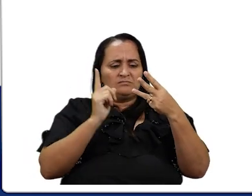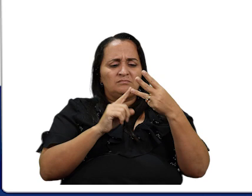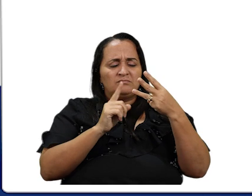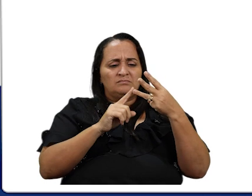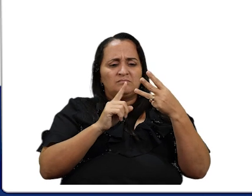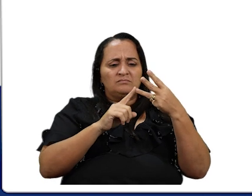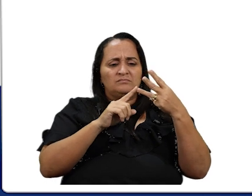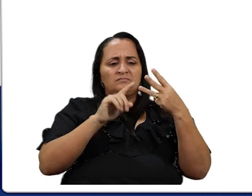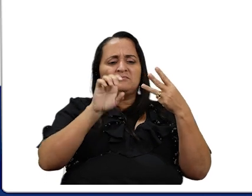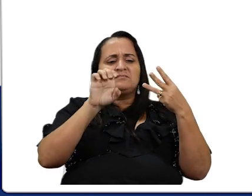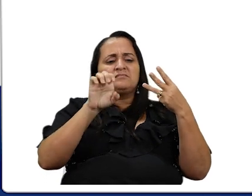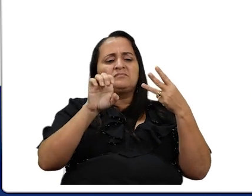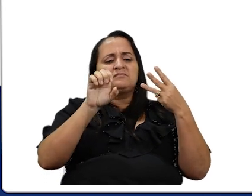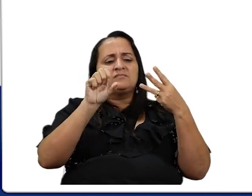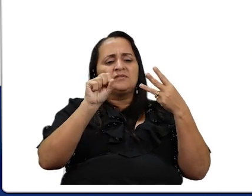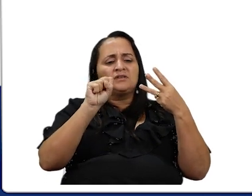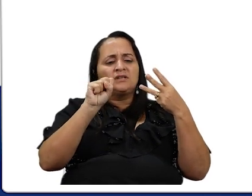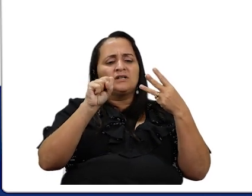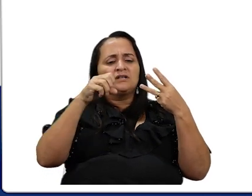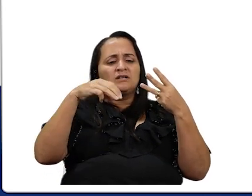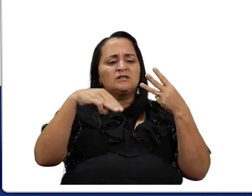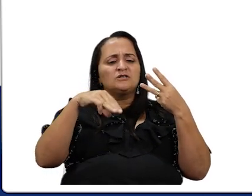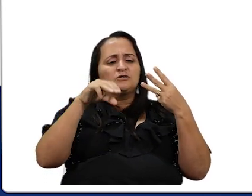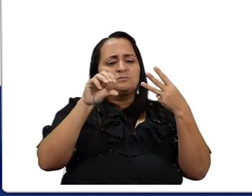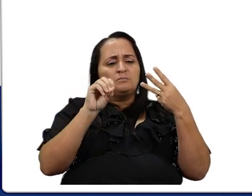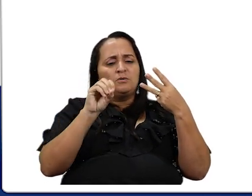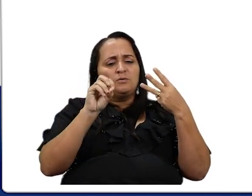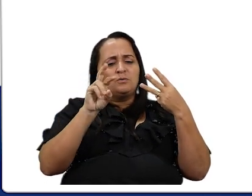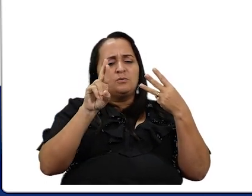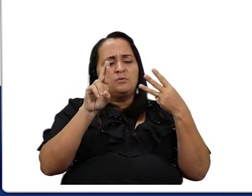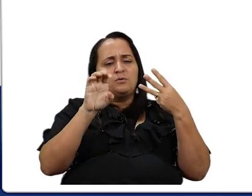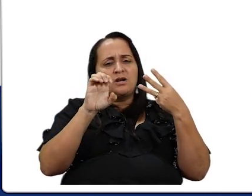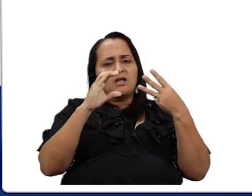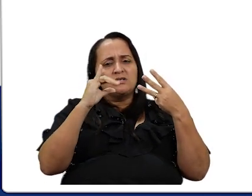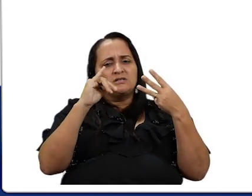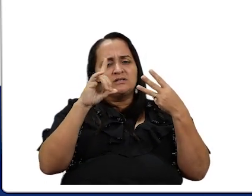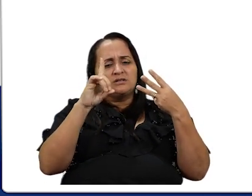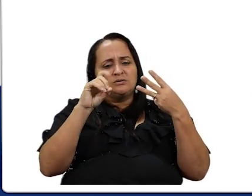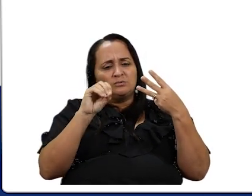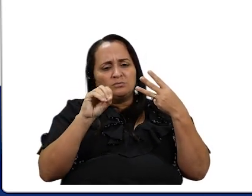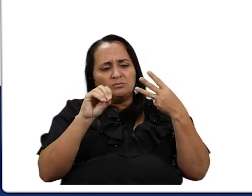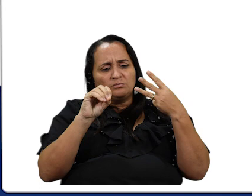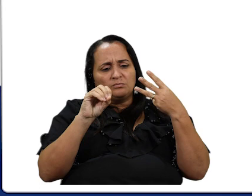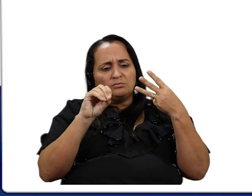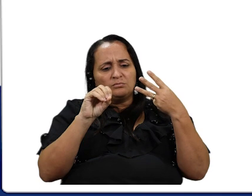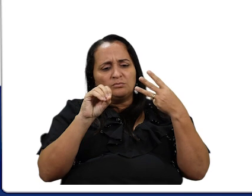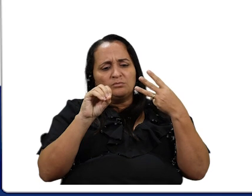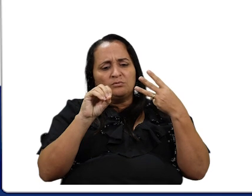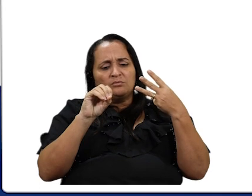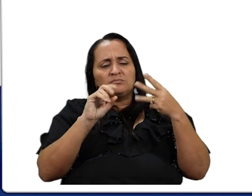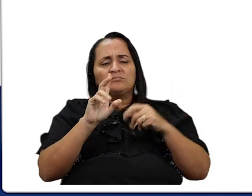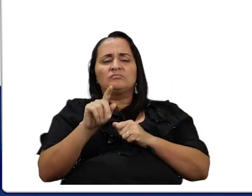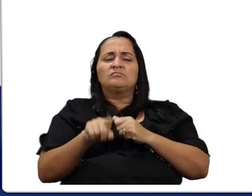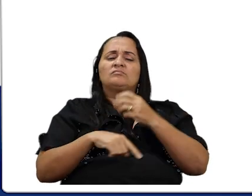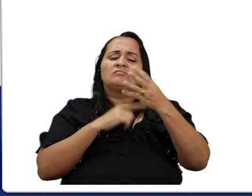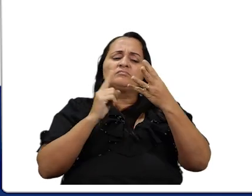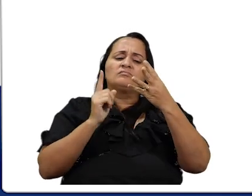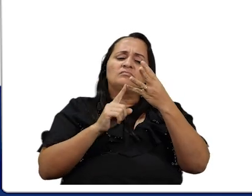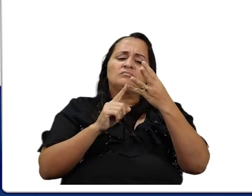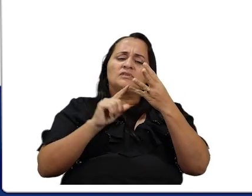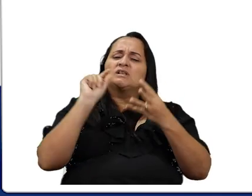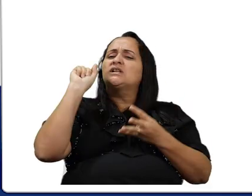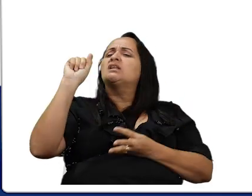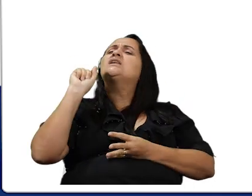Esmorecido? Teve um momento do conto que eu falei isso. E quem conta essa história? Afinal de